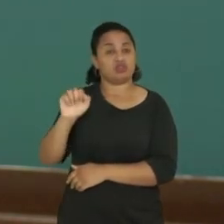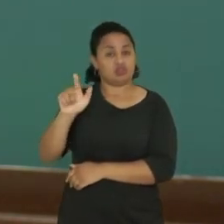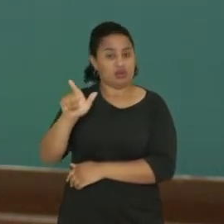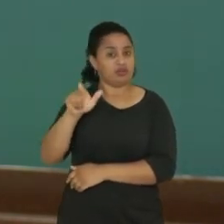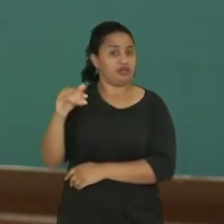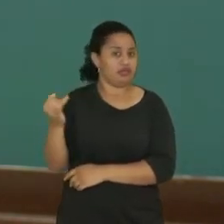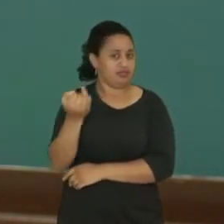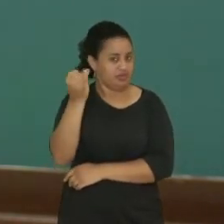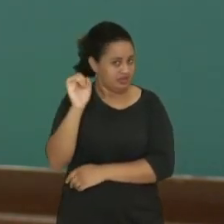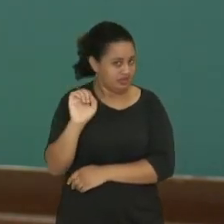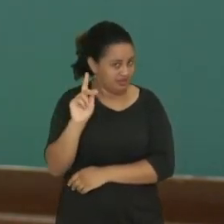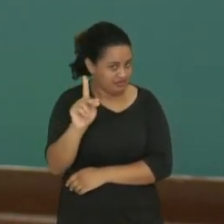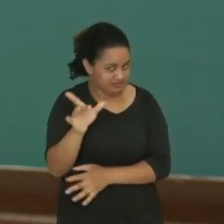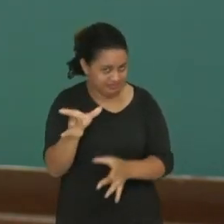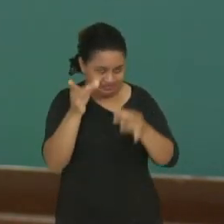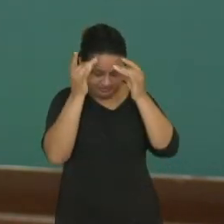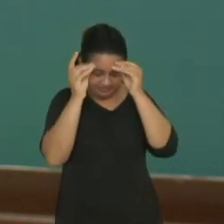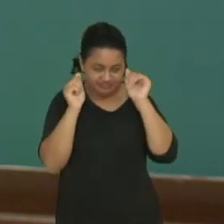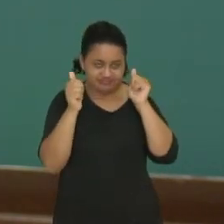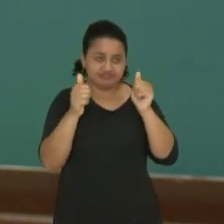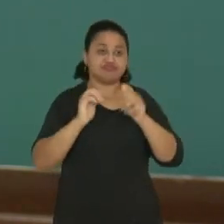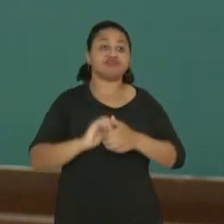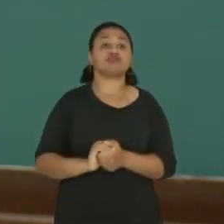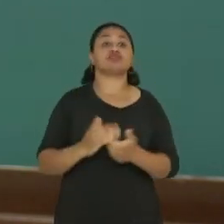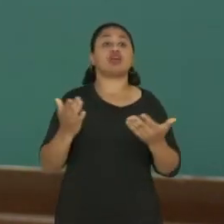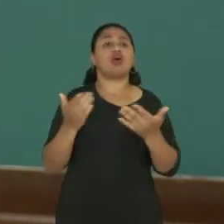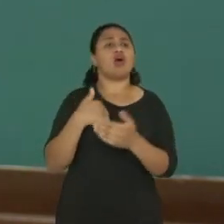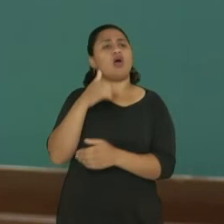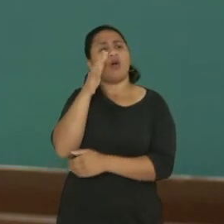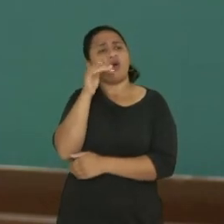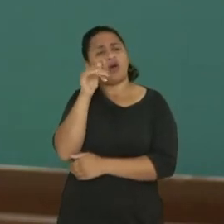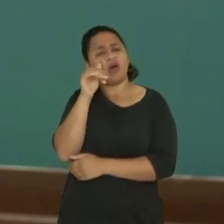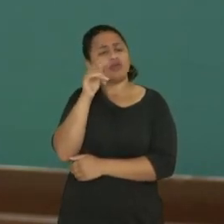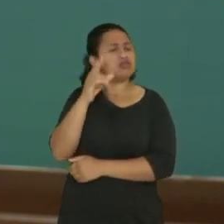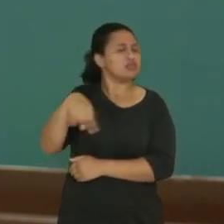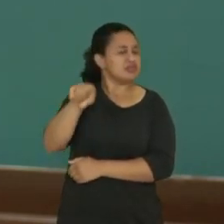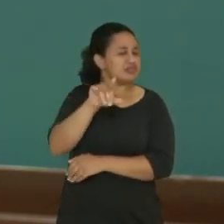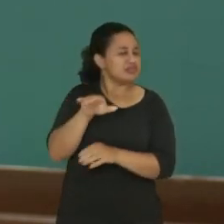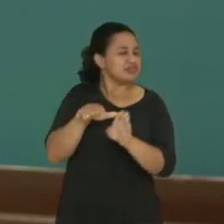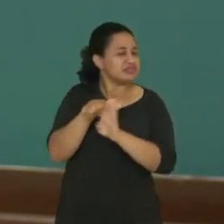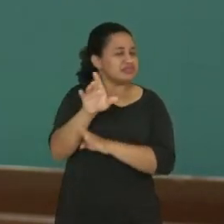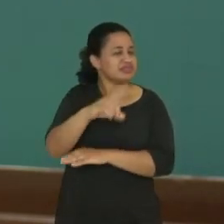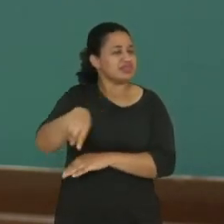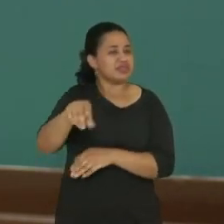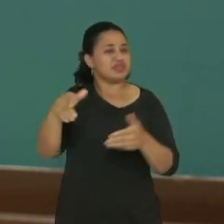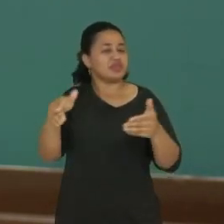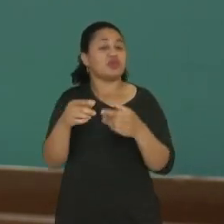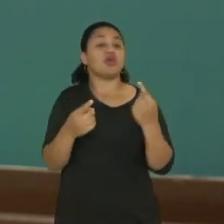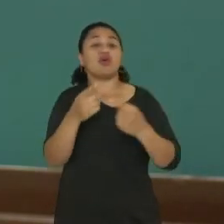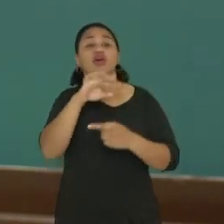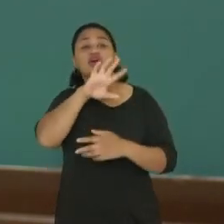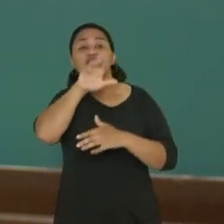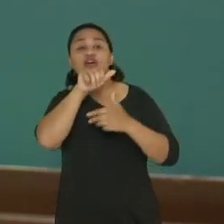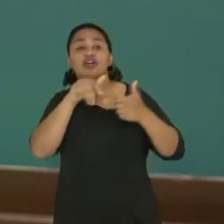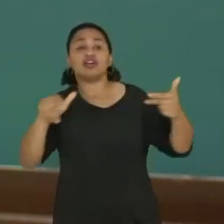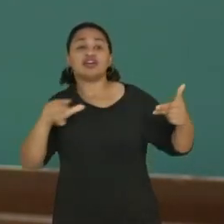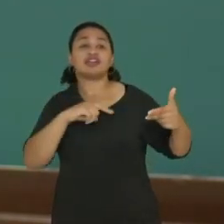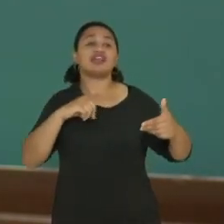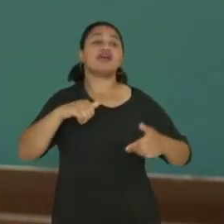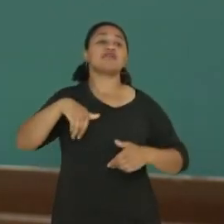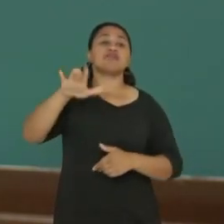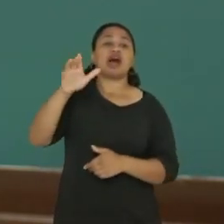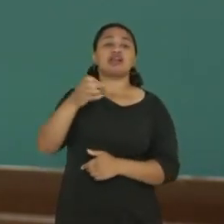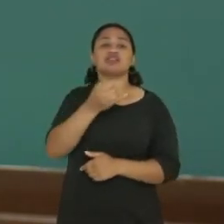vamos esquecer. Olha uma curiosidade que a professora trouxe para vocês hoje. Qual é o animal com o maior número